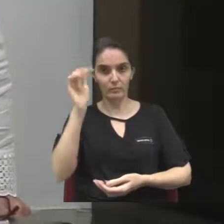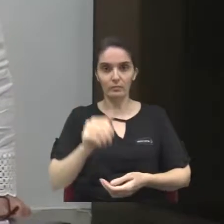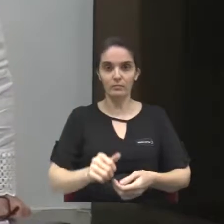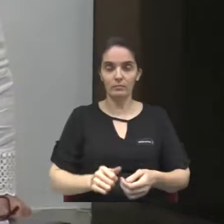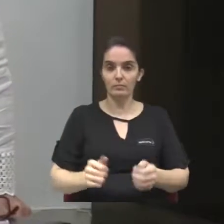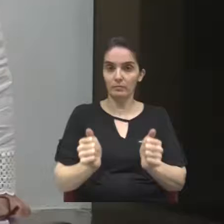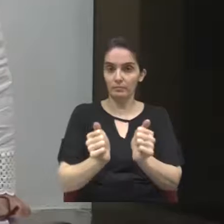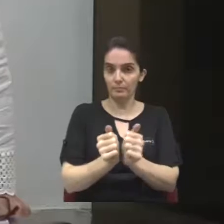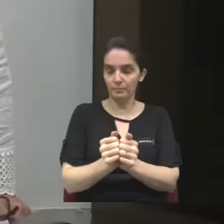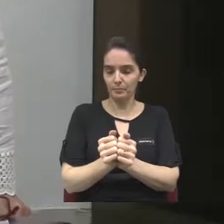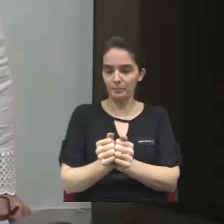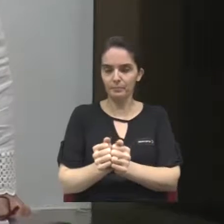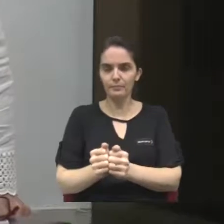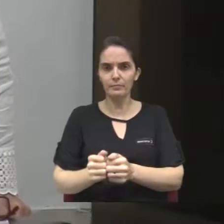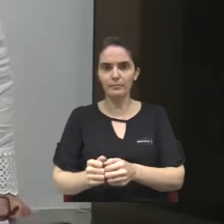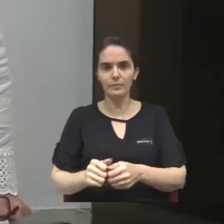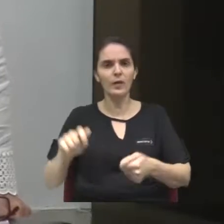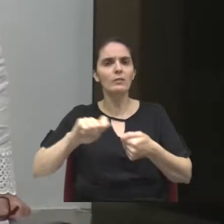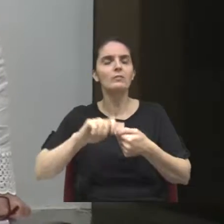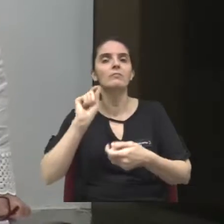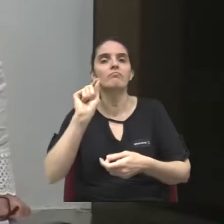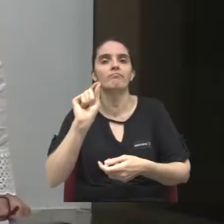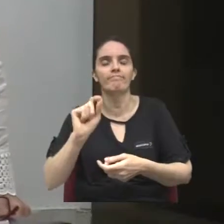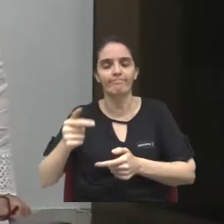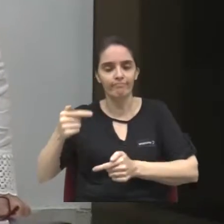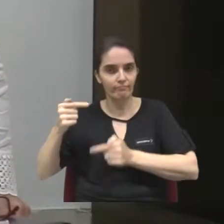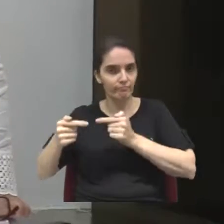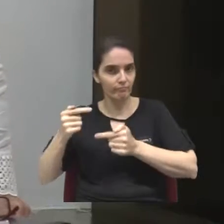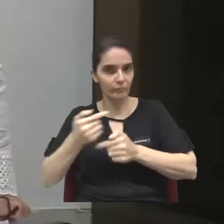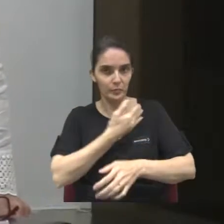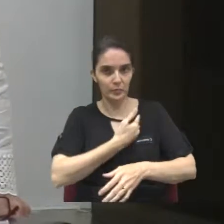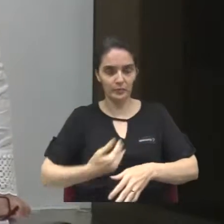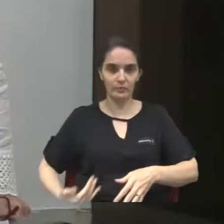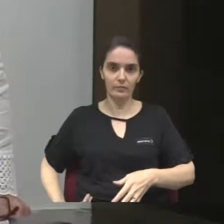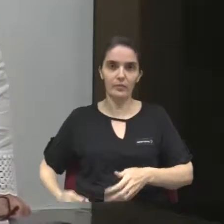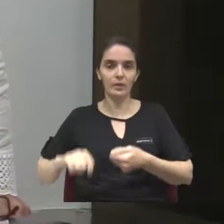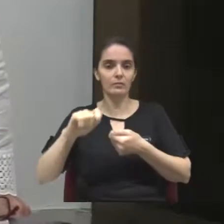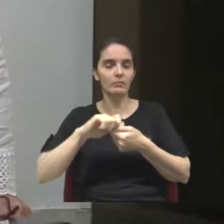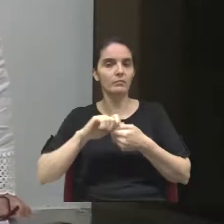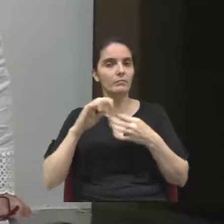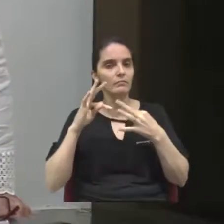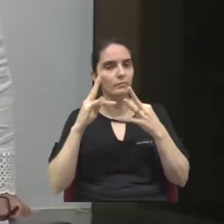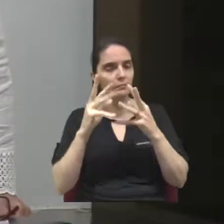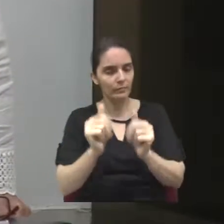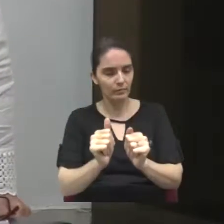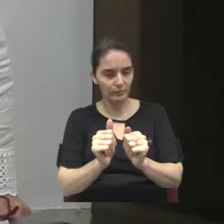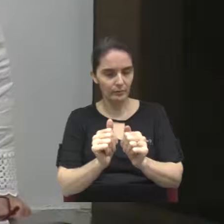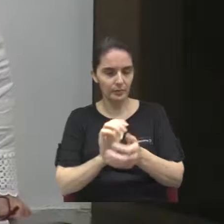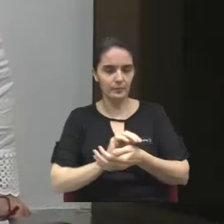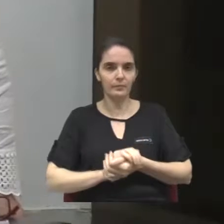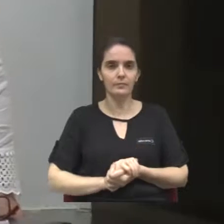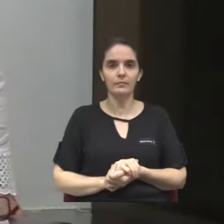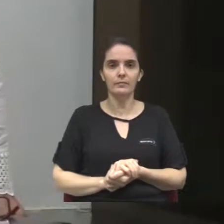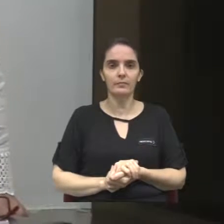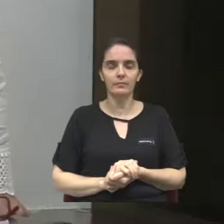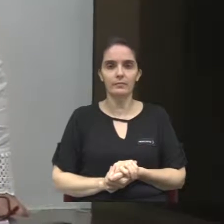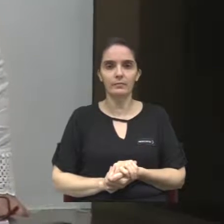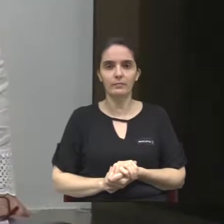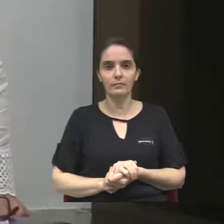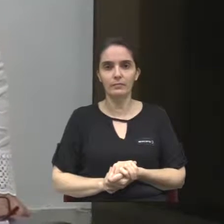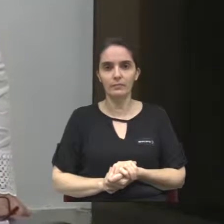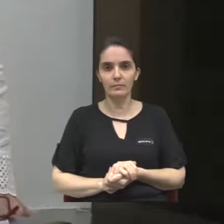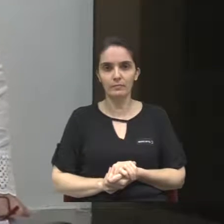políticas públicas, fez toda a sensibilização para que essas políticas públicas possam ter um